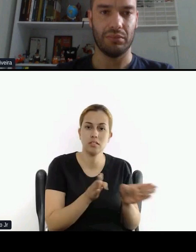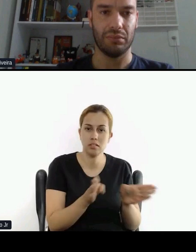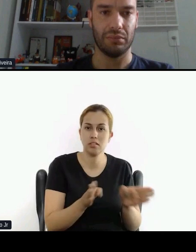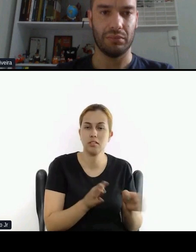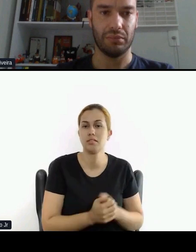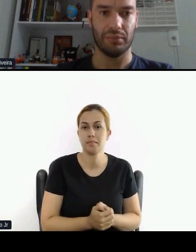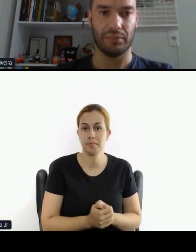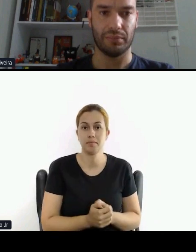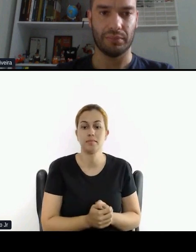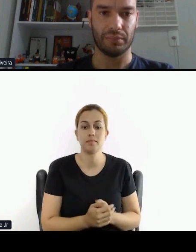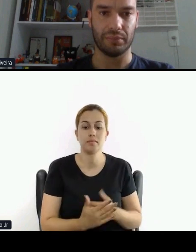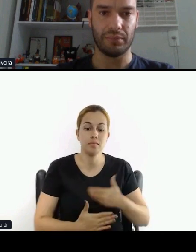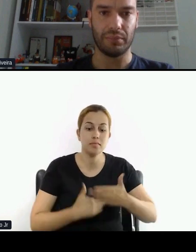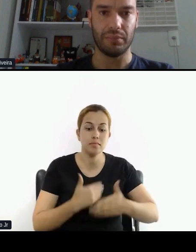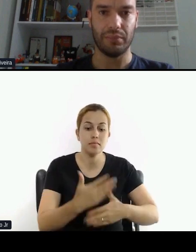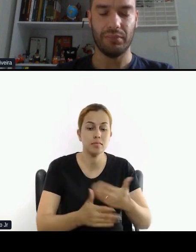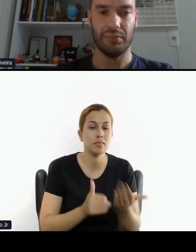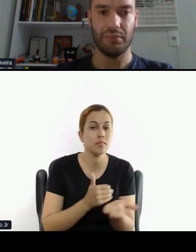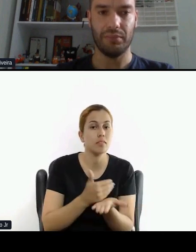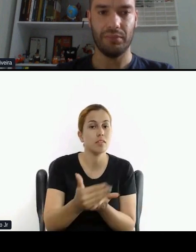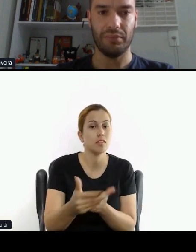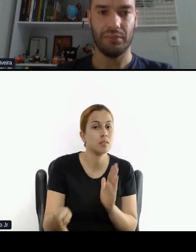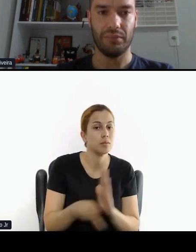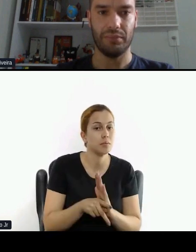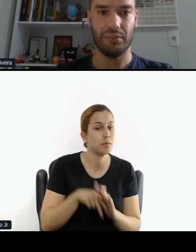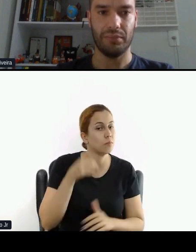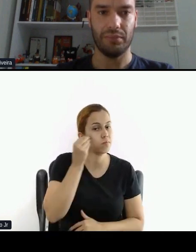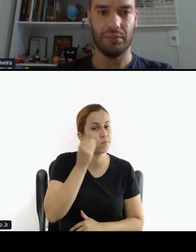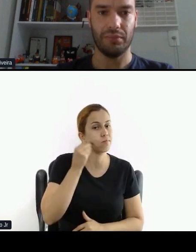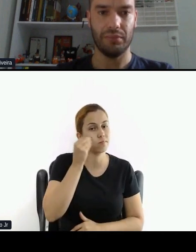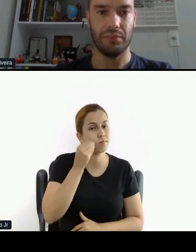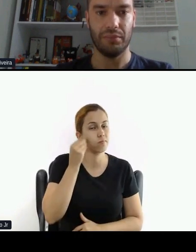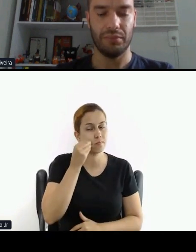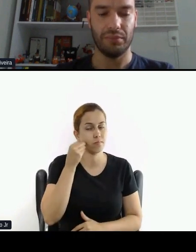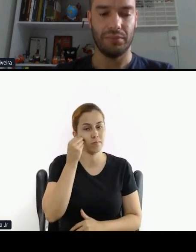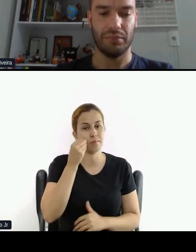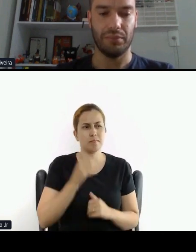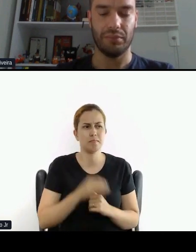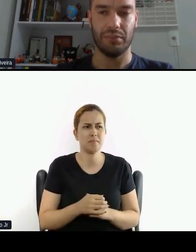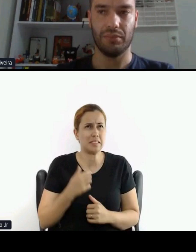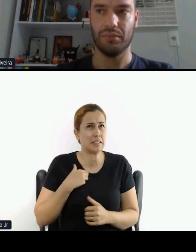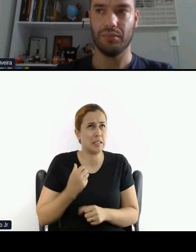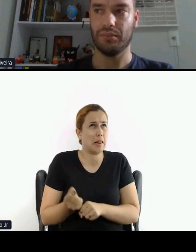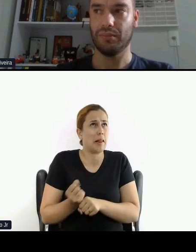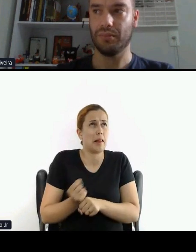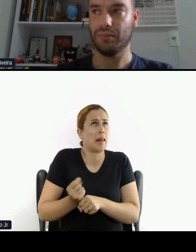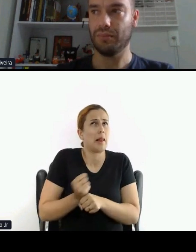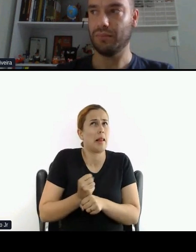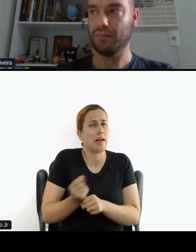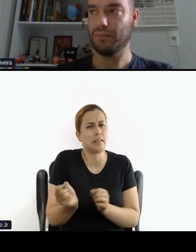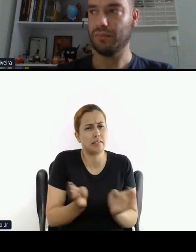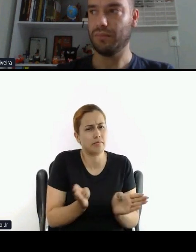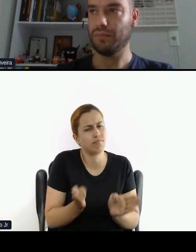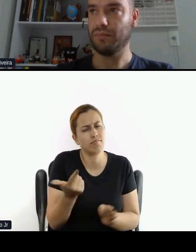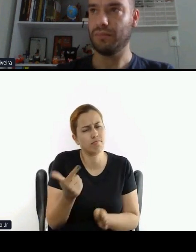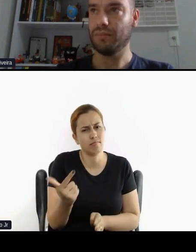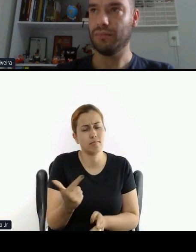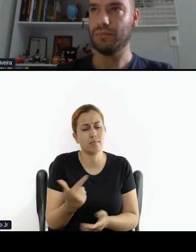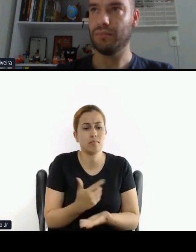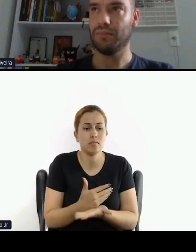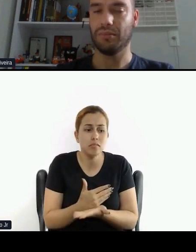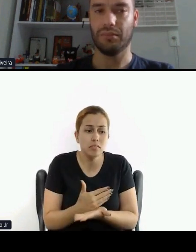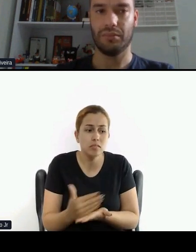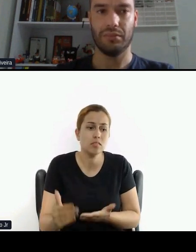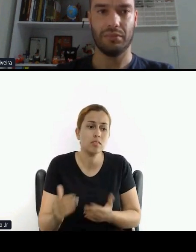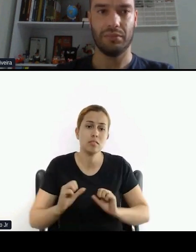onde começou também minha experiência com acessibilidade. Experiência é bem pouca, não tem muitos anos com acessibilidade não, mas eu sou um cara entusiasmo